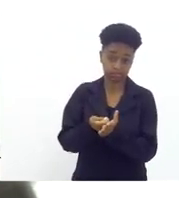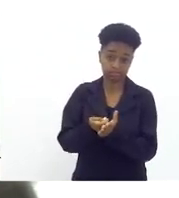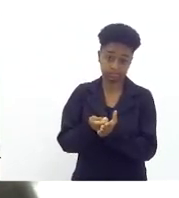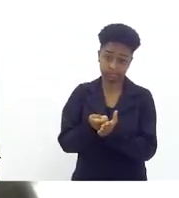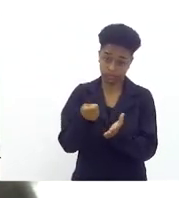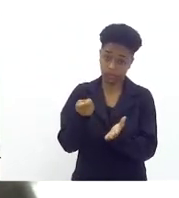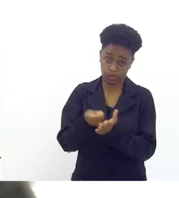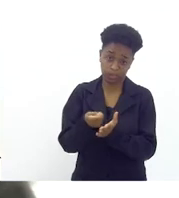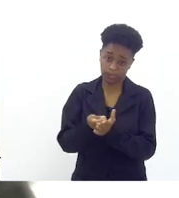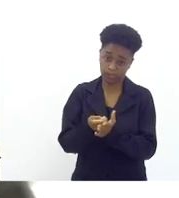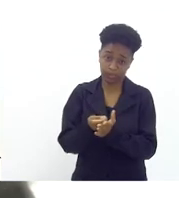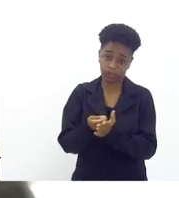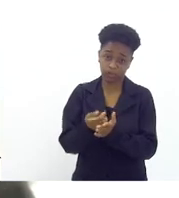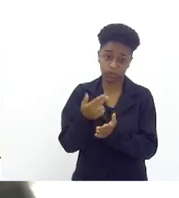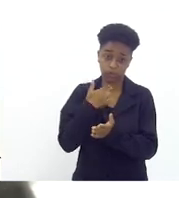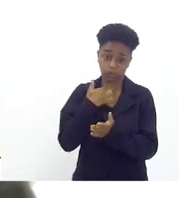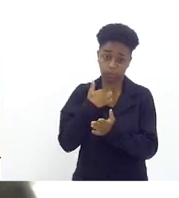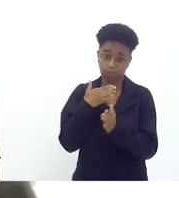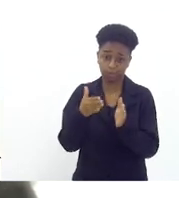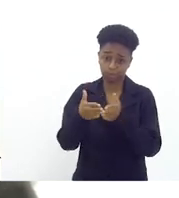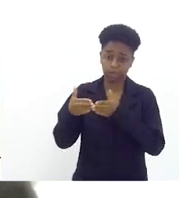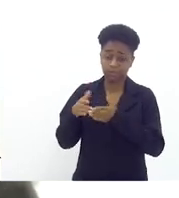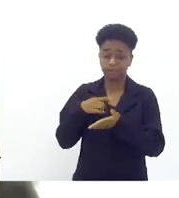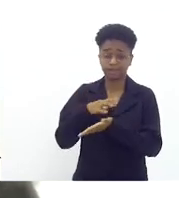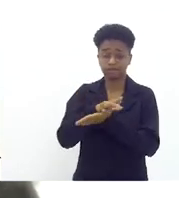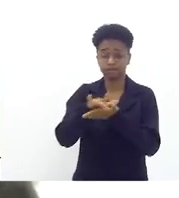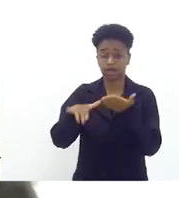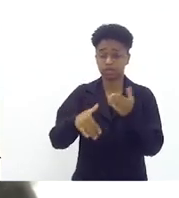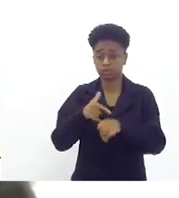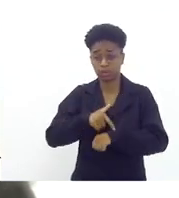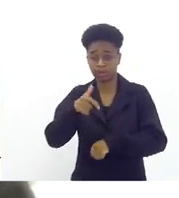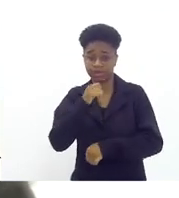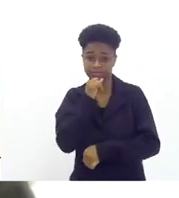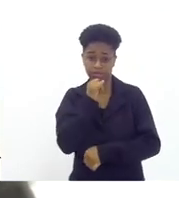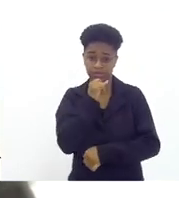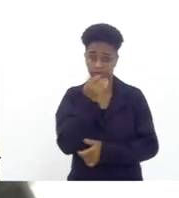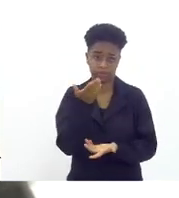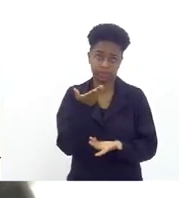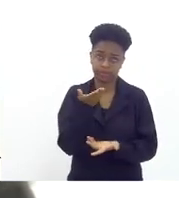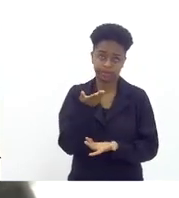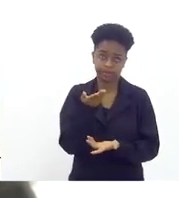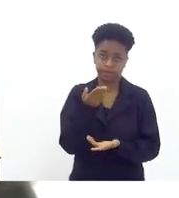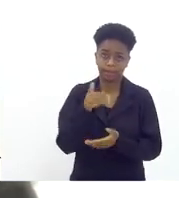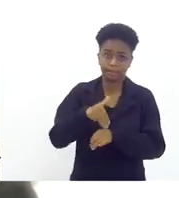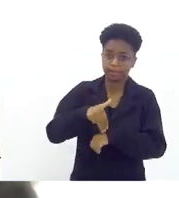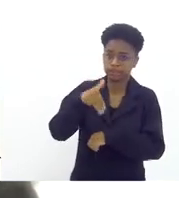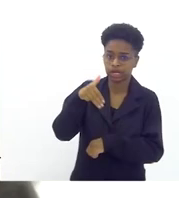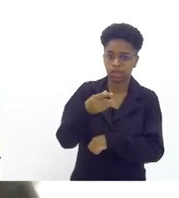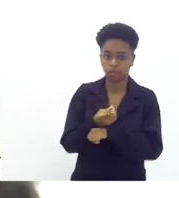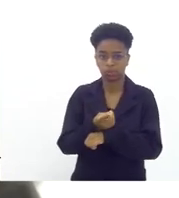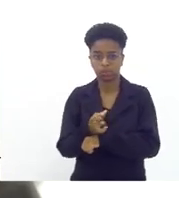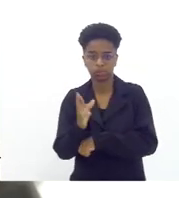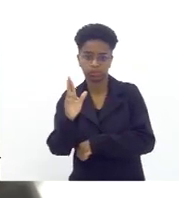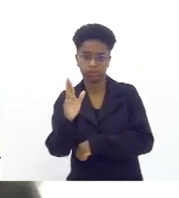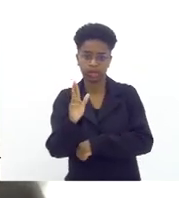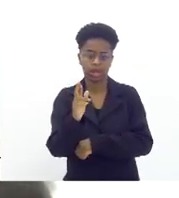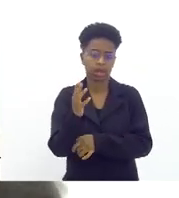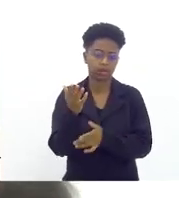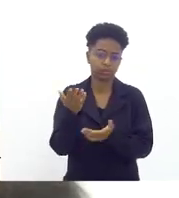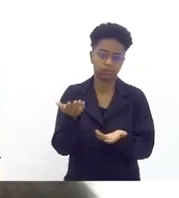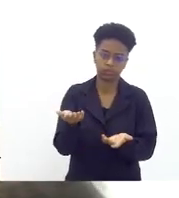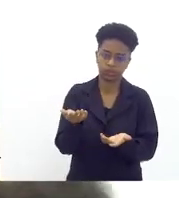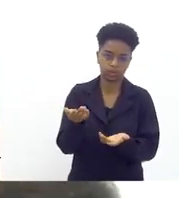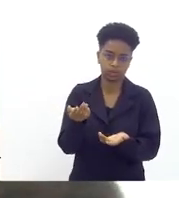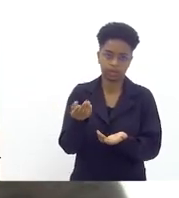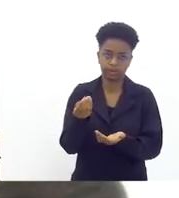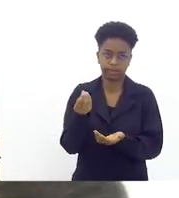tem, indispensável para vários processos, seja processo seletivo de mestrado, doutorado, processo seletivo